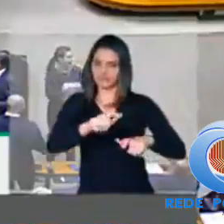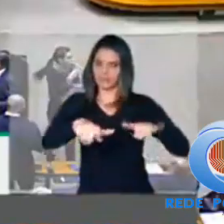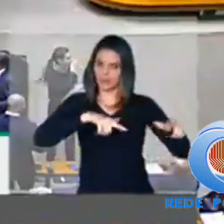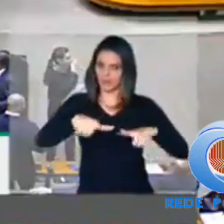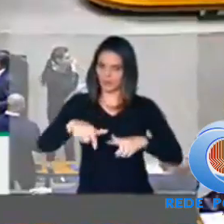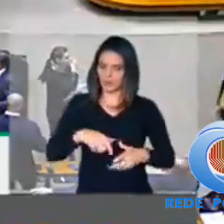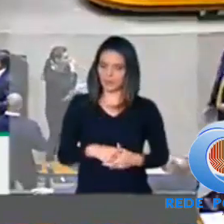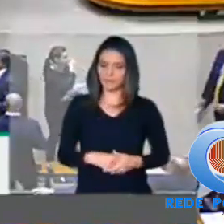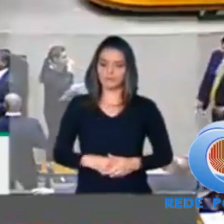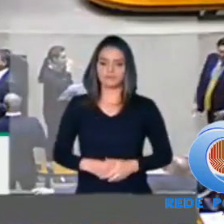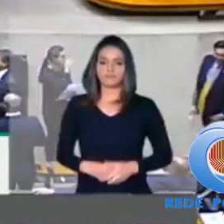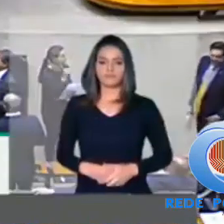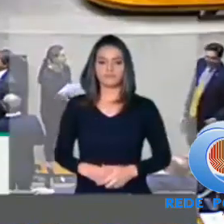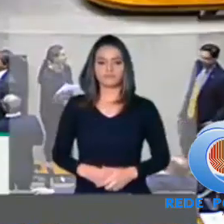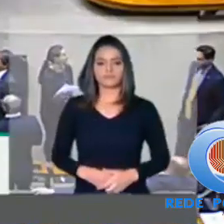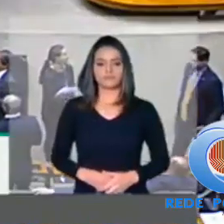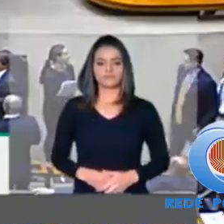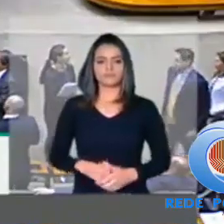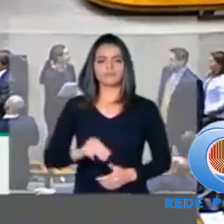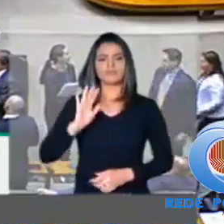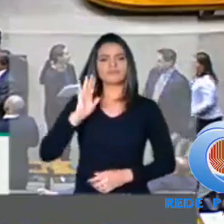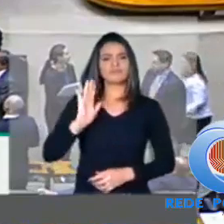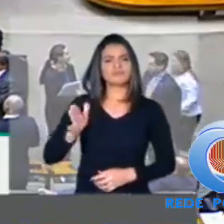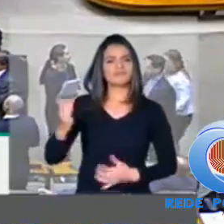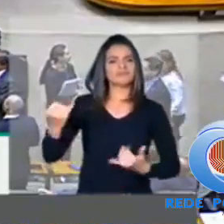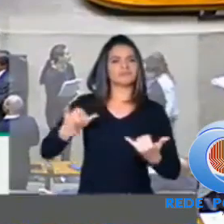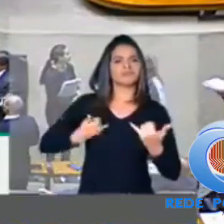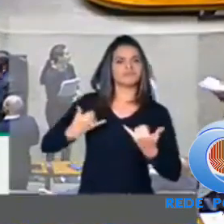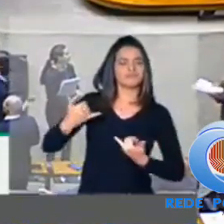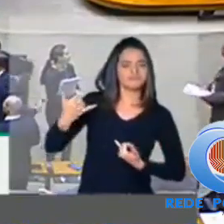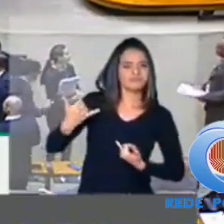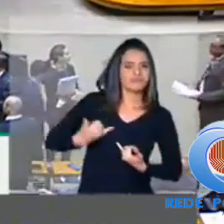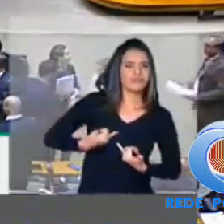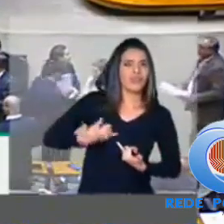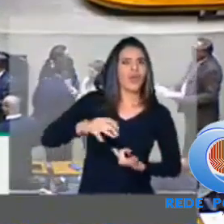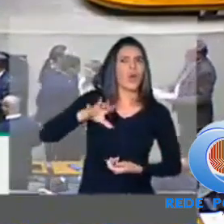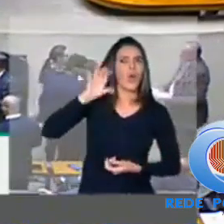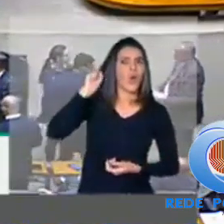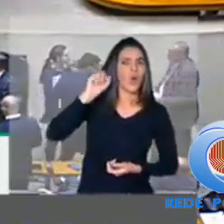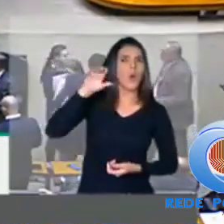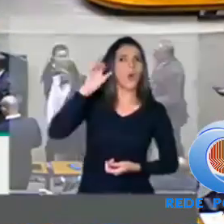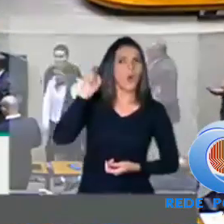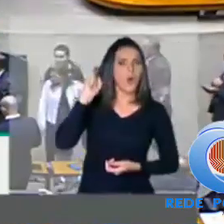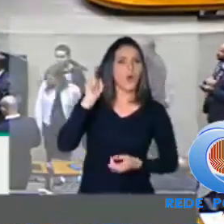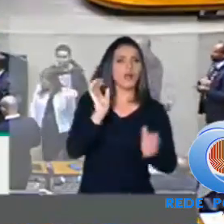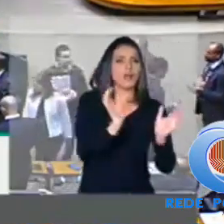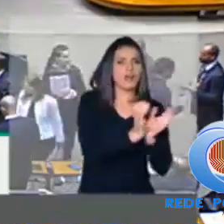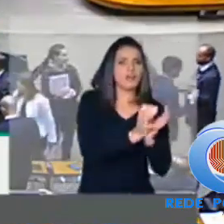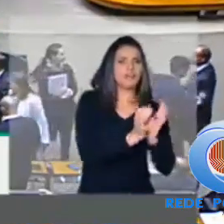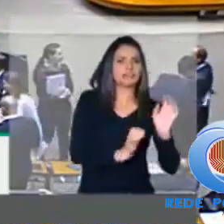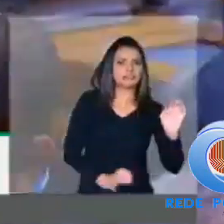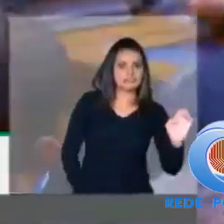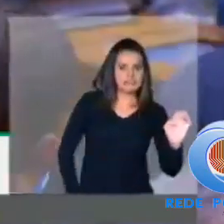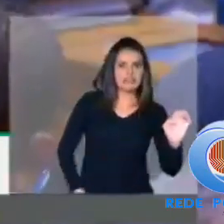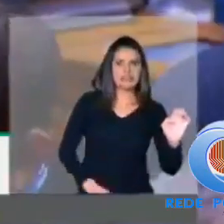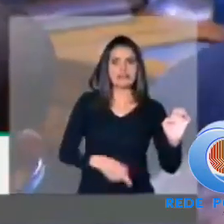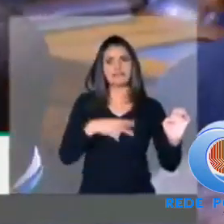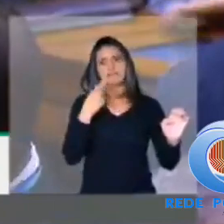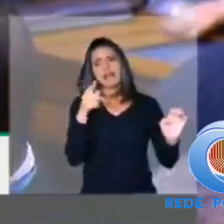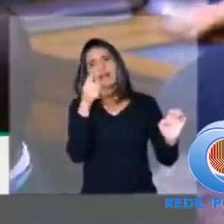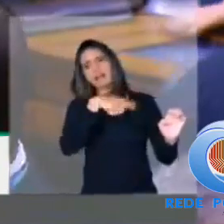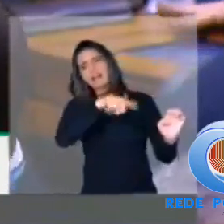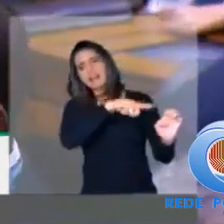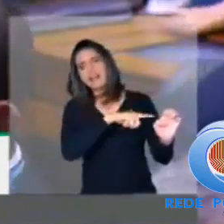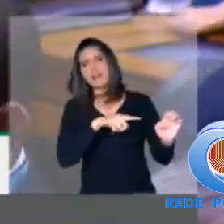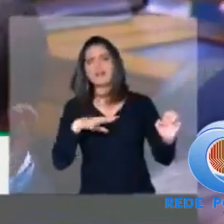presidente, ouvimos já algumas vezes aqui no plenário a esquerda falando que